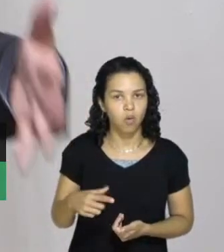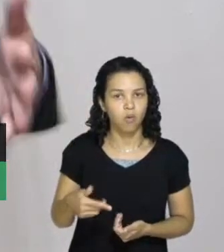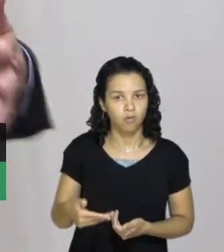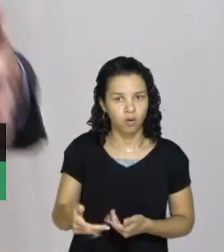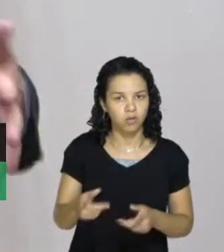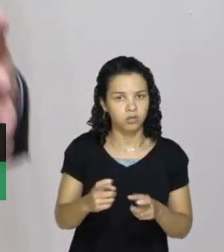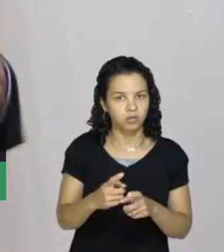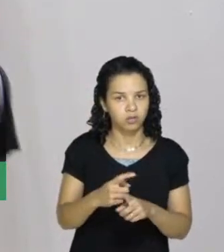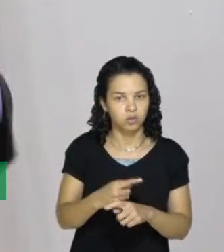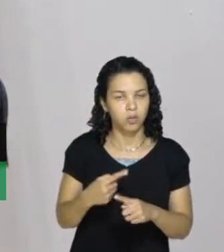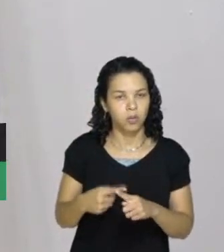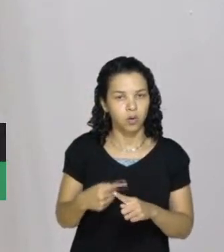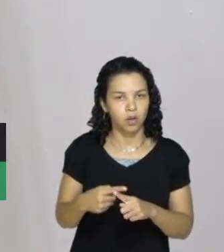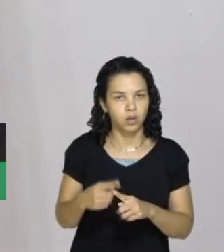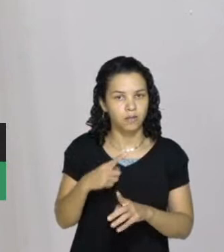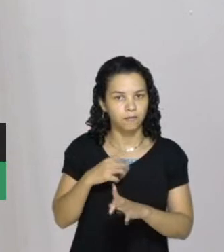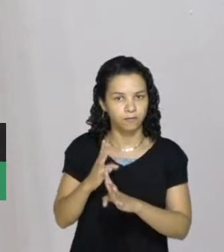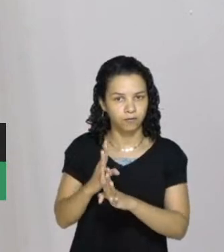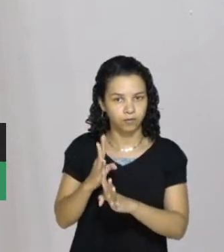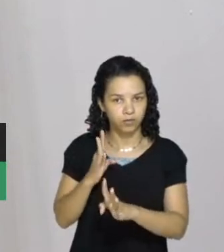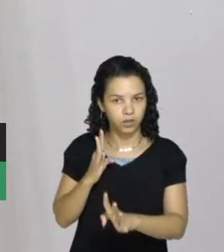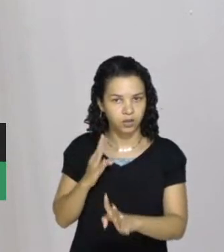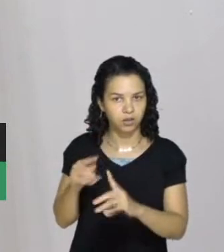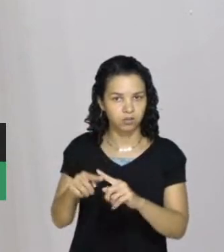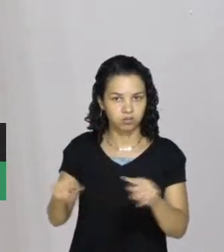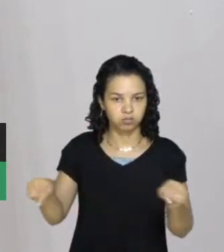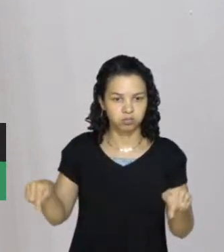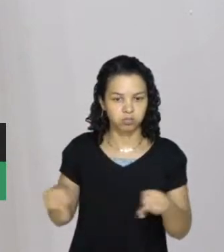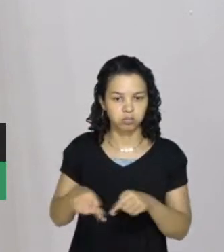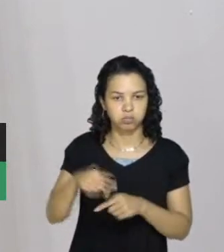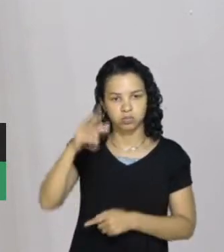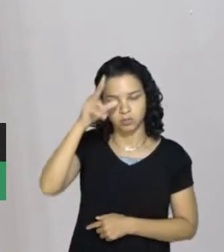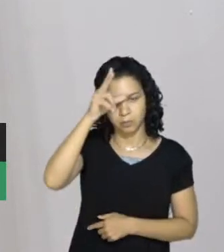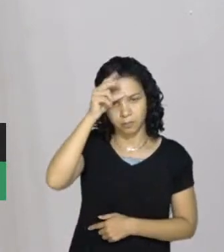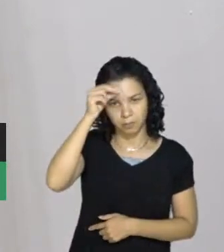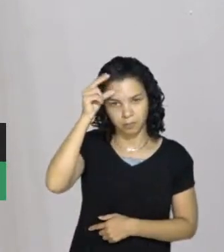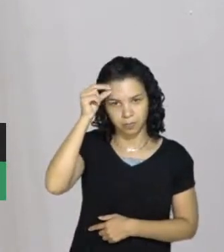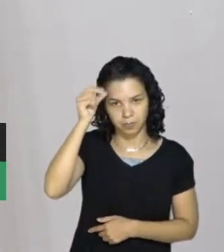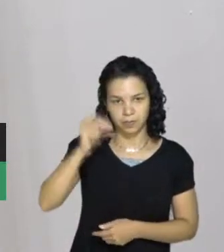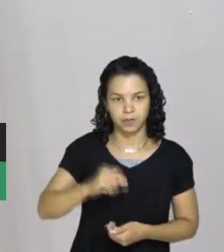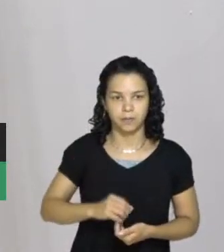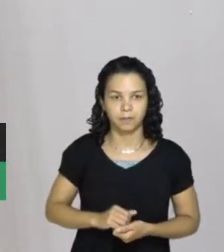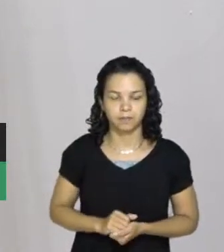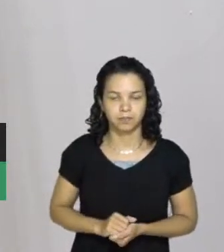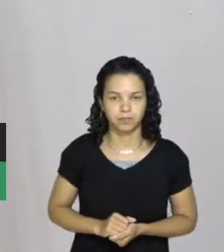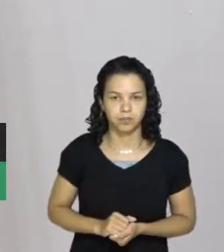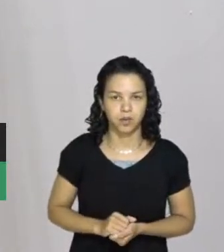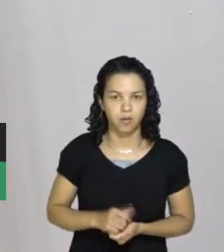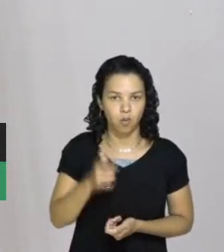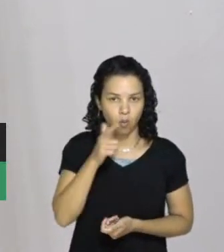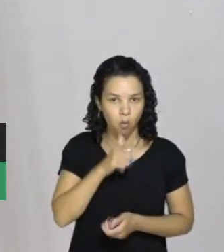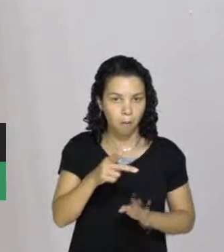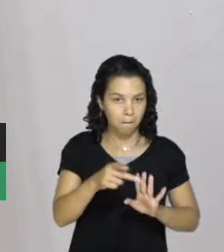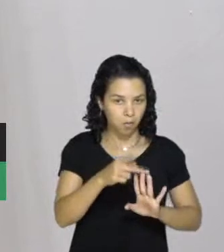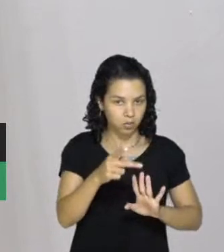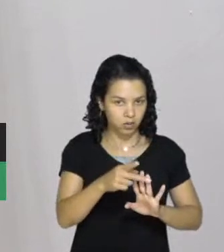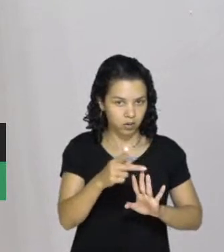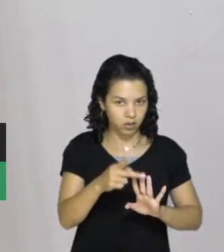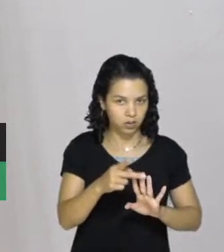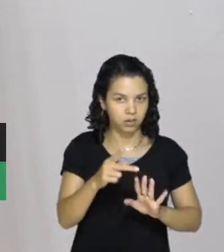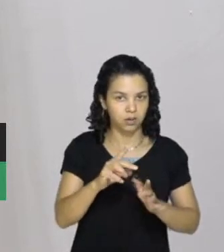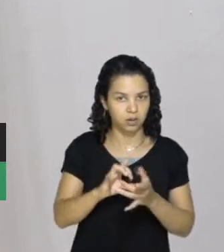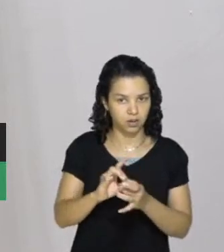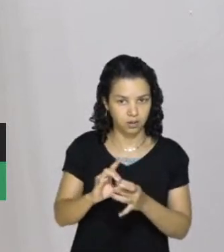gabinetes de prefeitos, e aí, vejam vocês, é concedido a portaria, autoriza o prefeito a fazer a